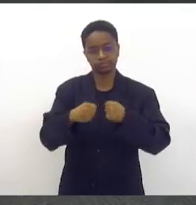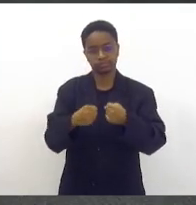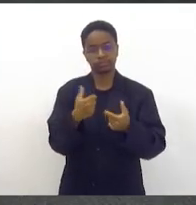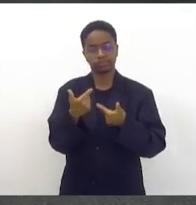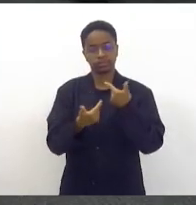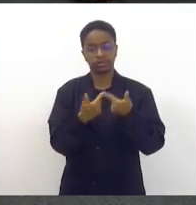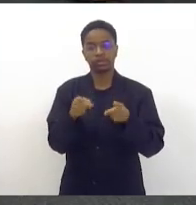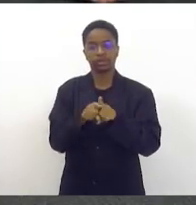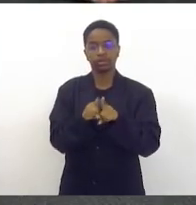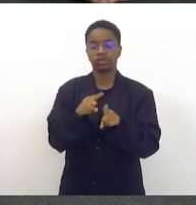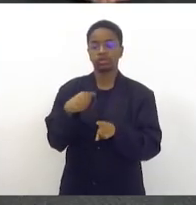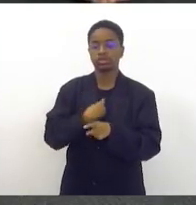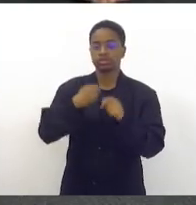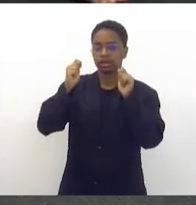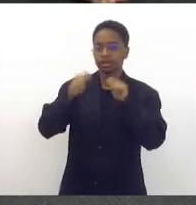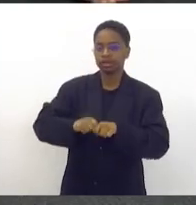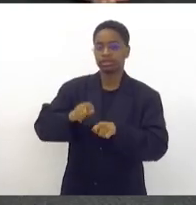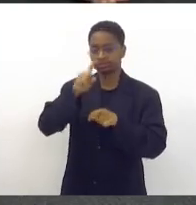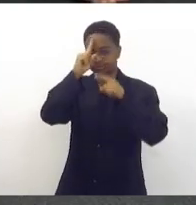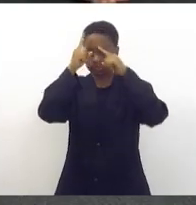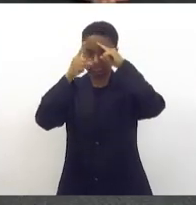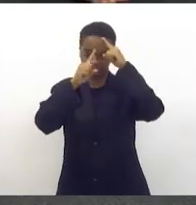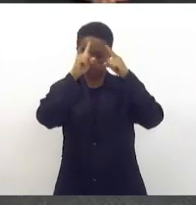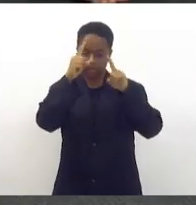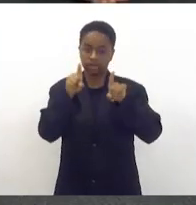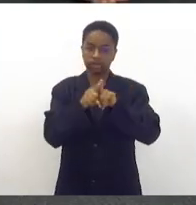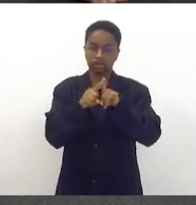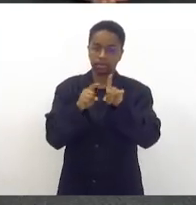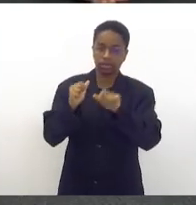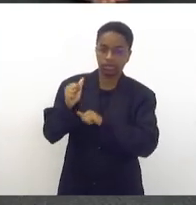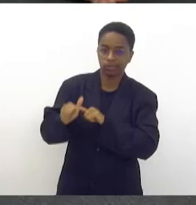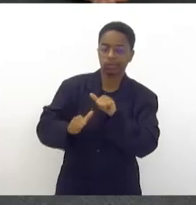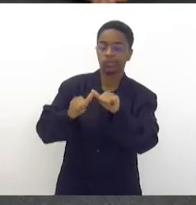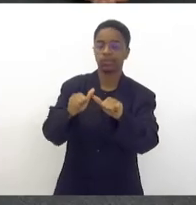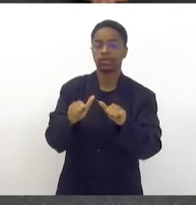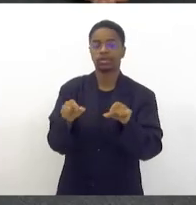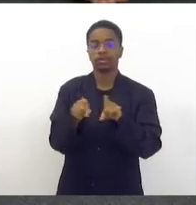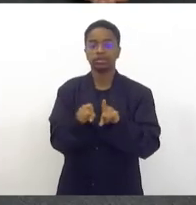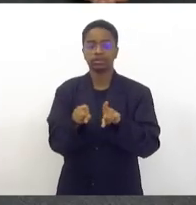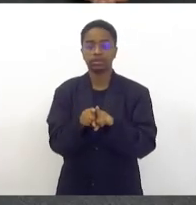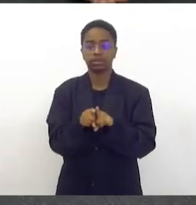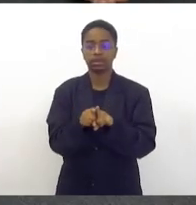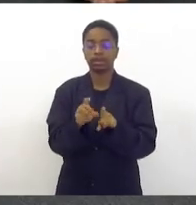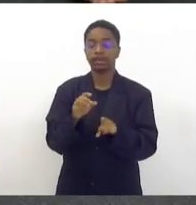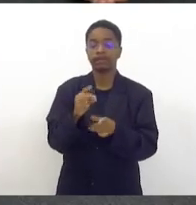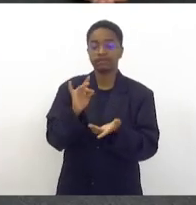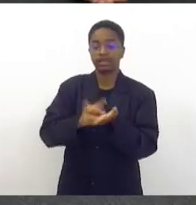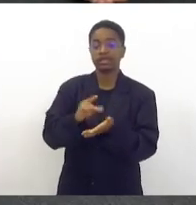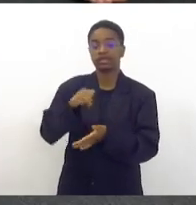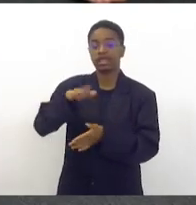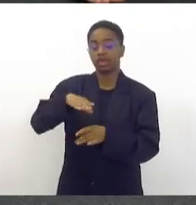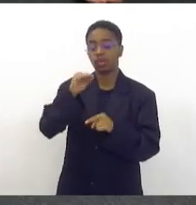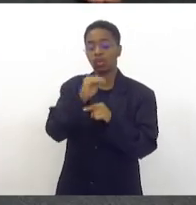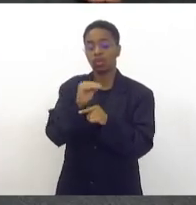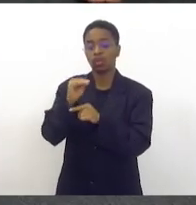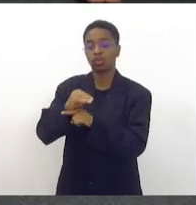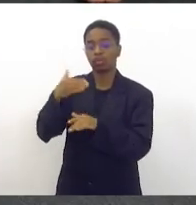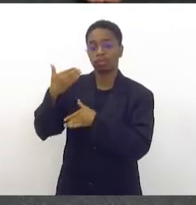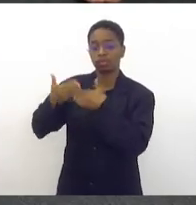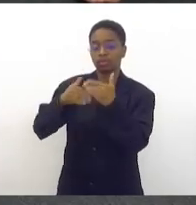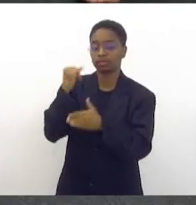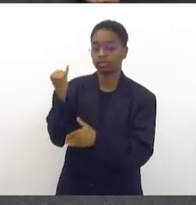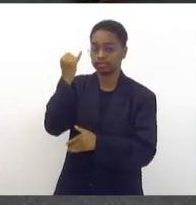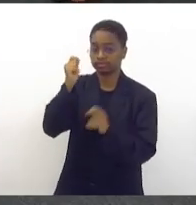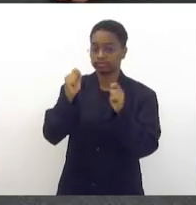nossa capacidade criativa, a nossa capacidade regenerativa. E quem cuida desse processo tão importante para que a gente